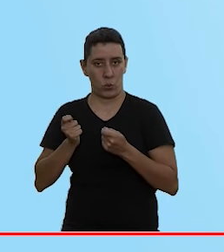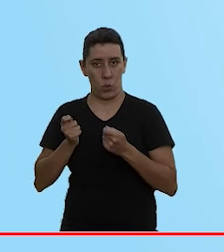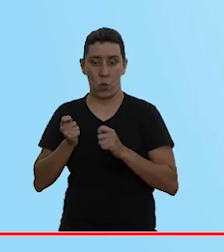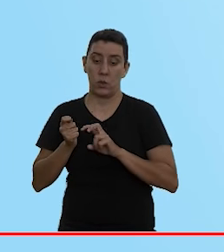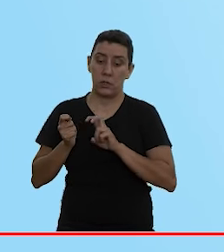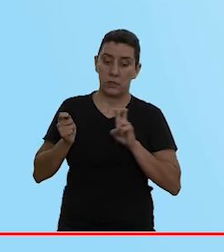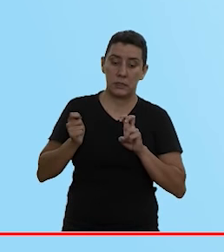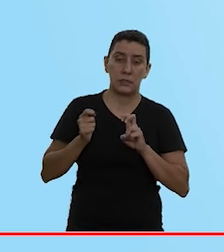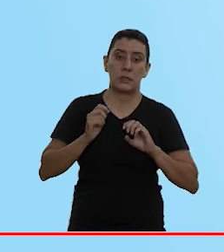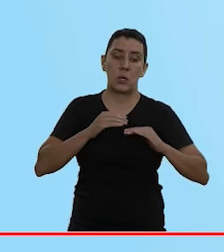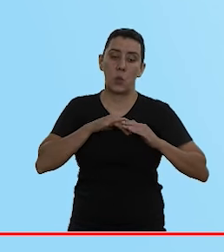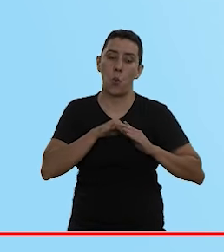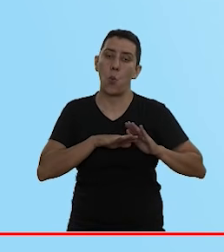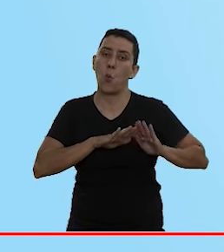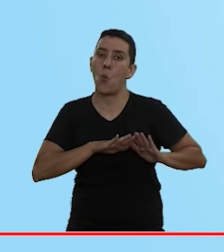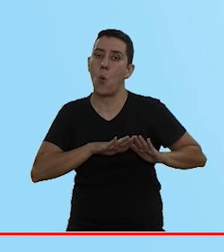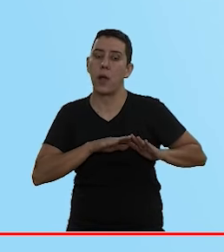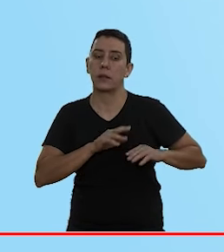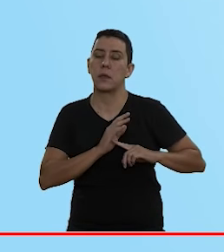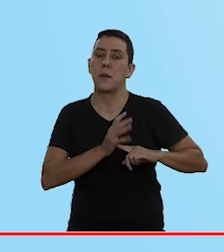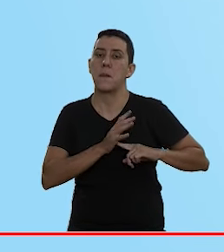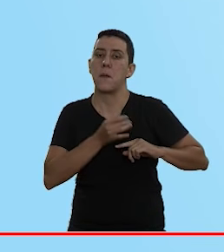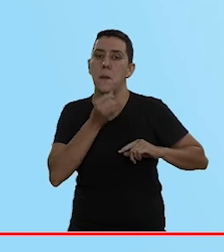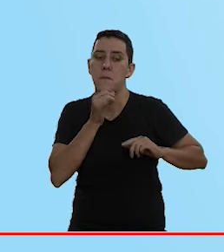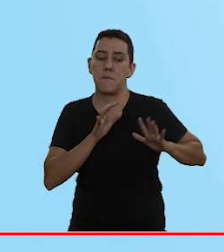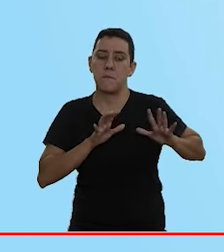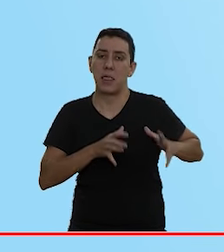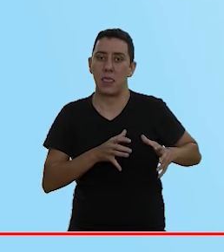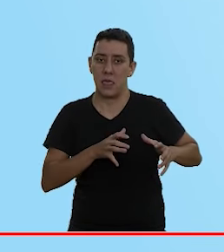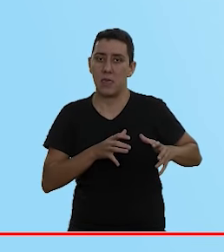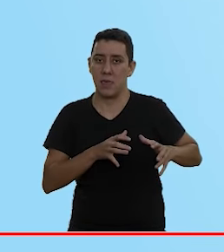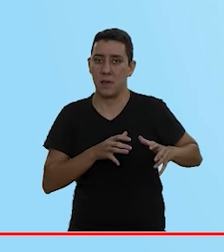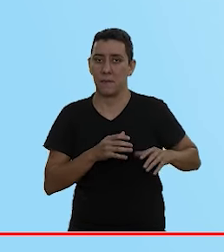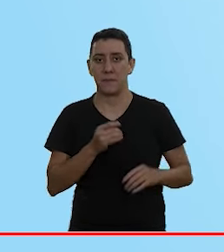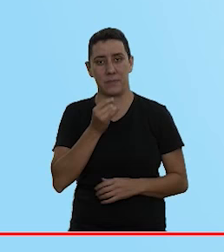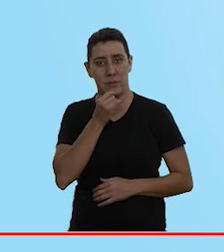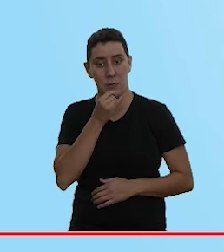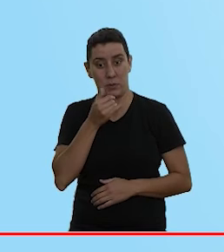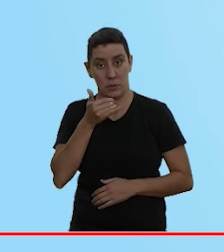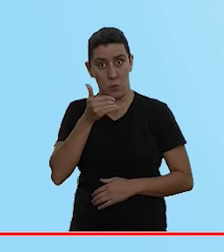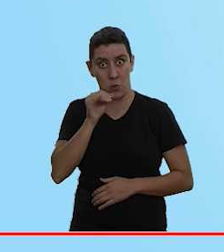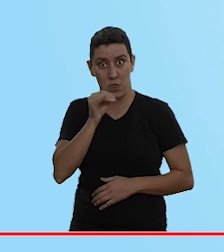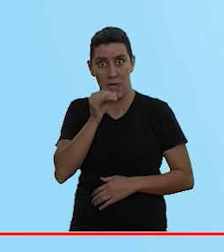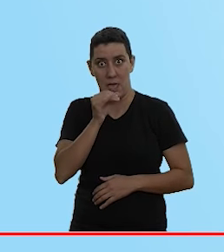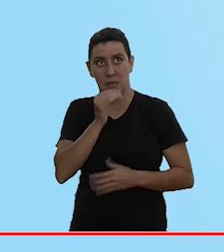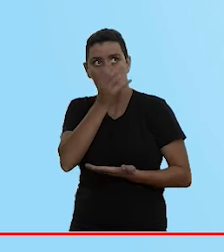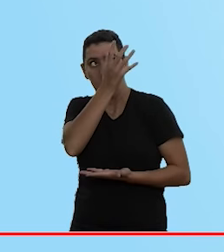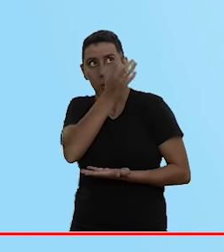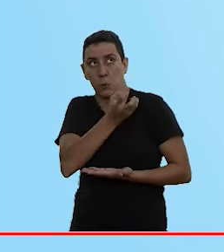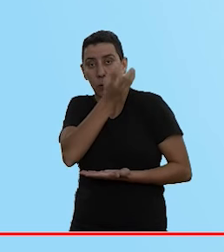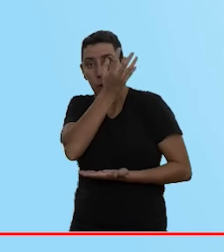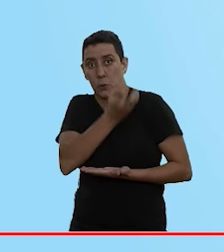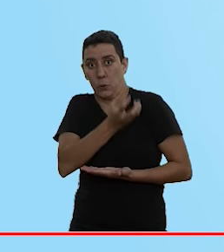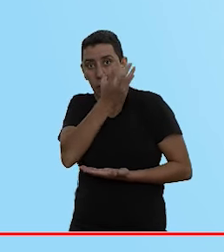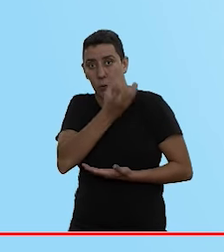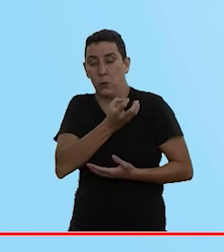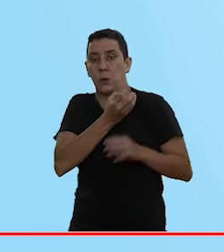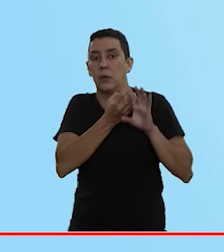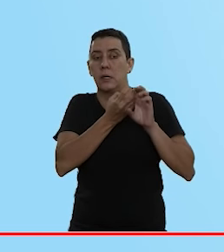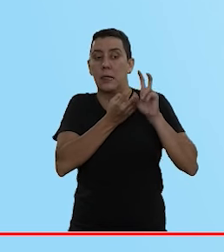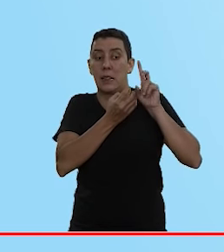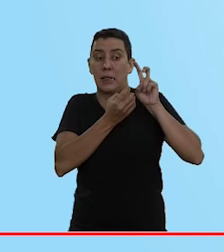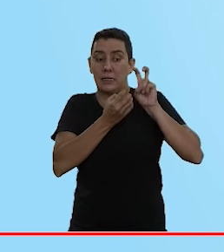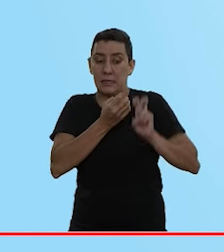para a bateria. Então esses 5 kW iria ou alimentar as cargas internas ou serem exportados para a rede. Com isso